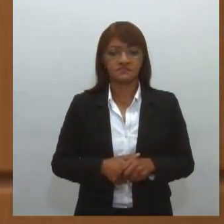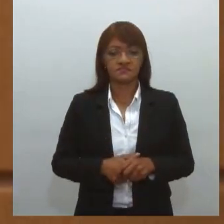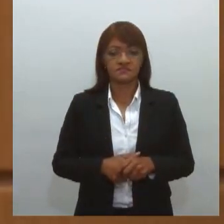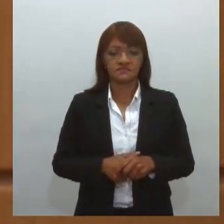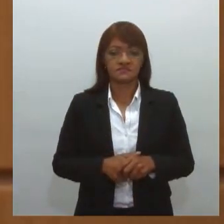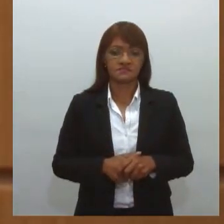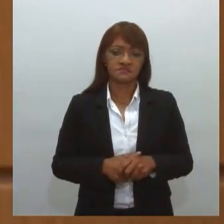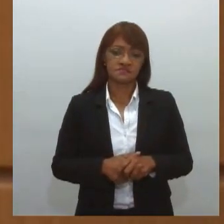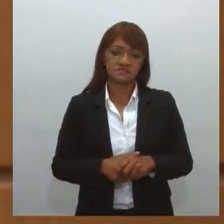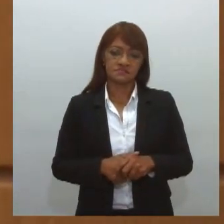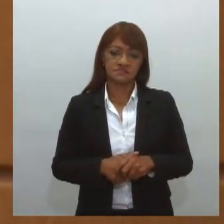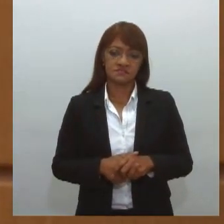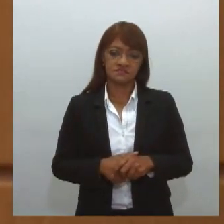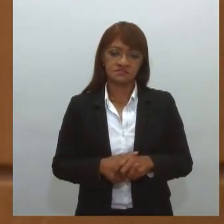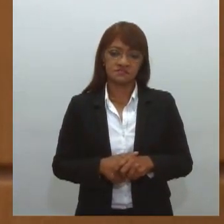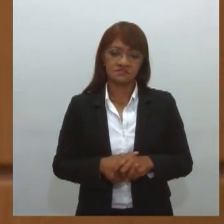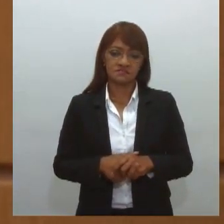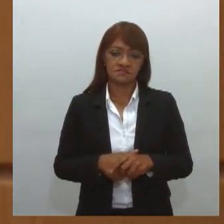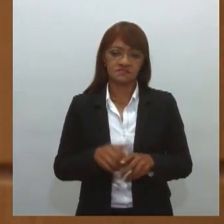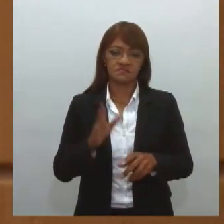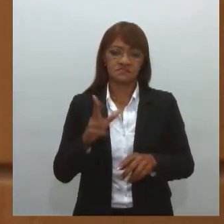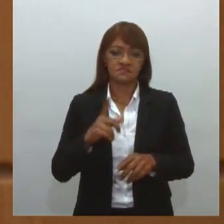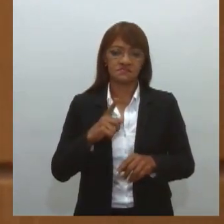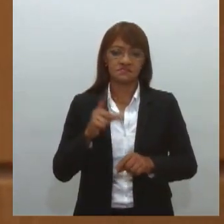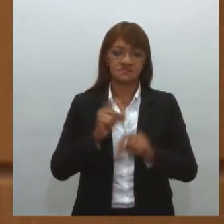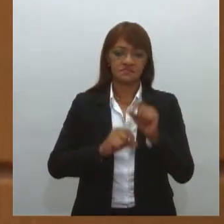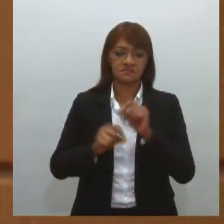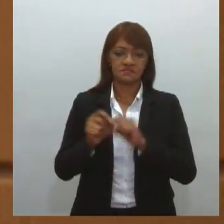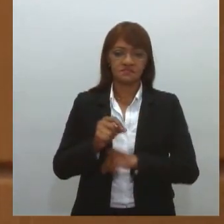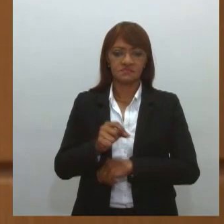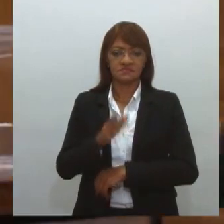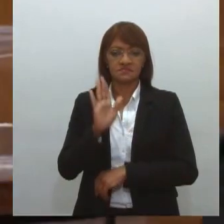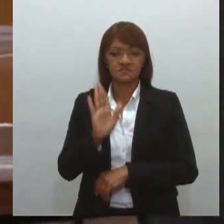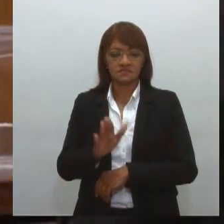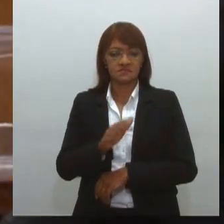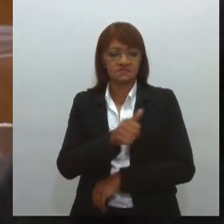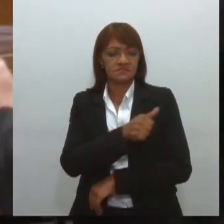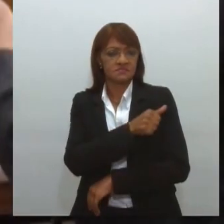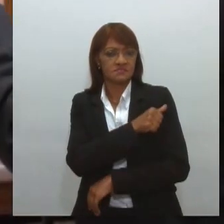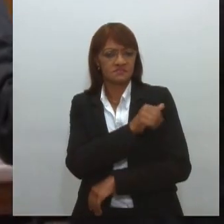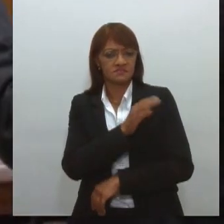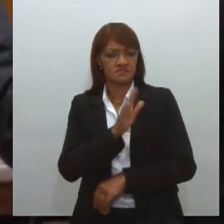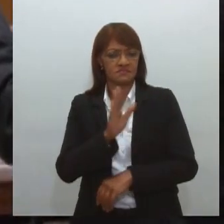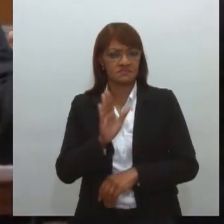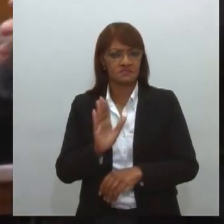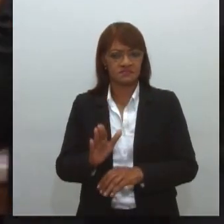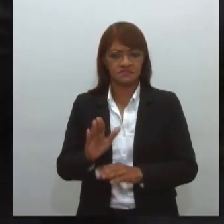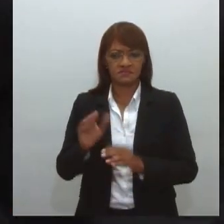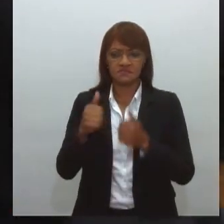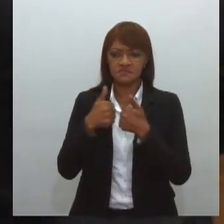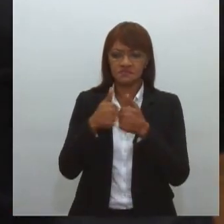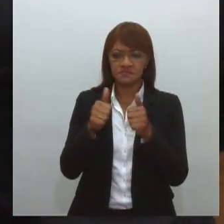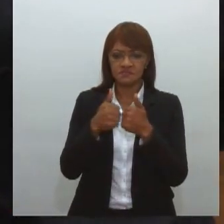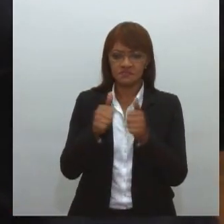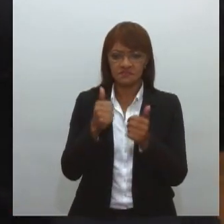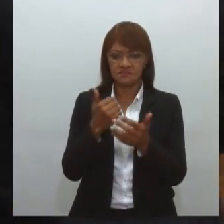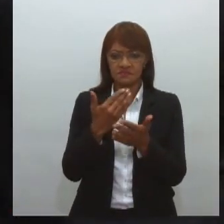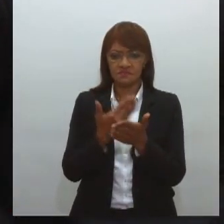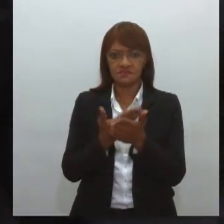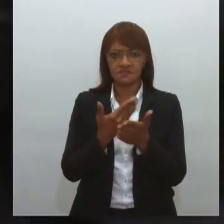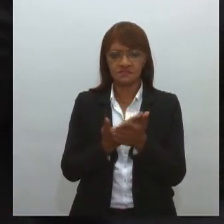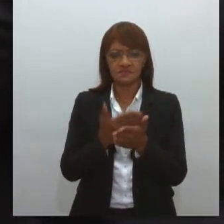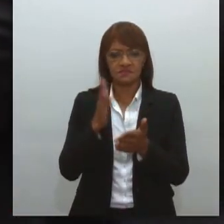O ato realizado pelos estudantes do Instituto Federal de Sergipe em defesa do transporte escolar e a paralisação que